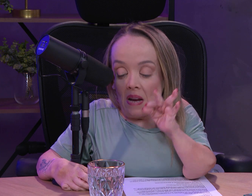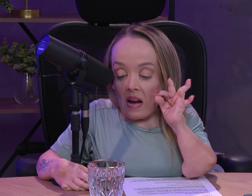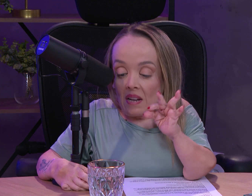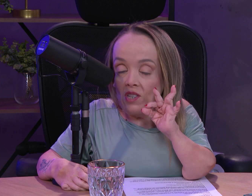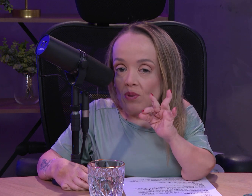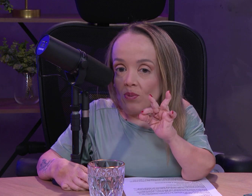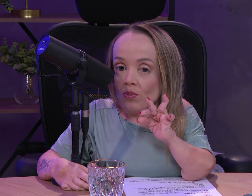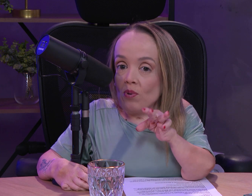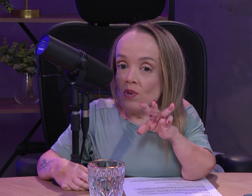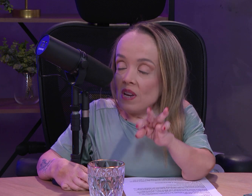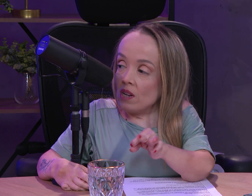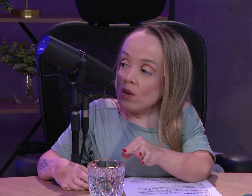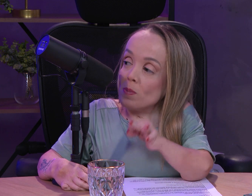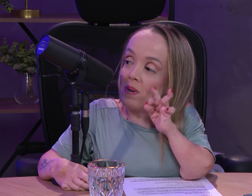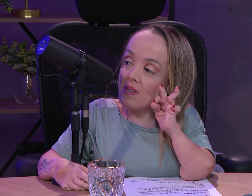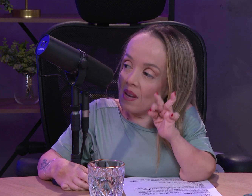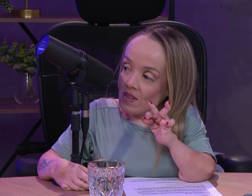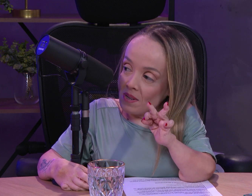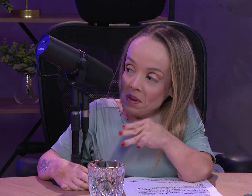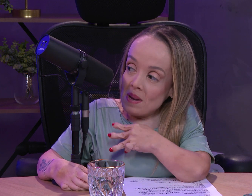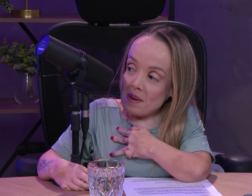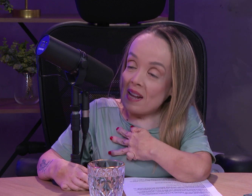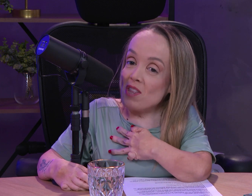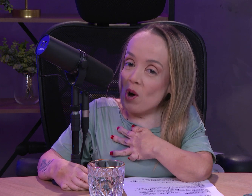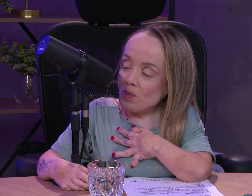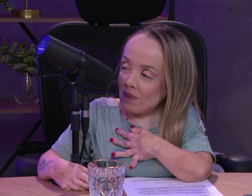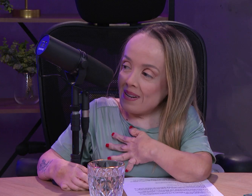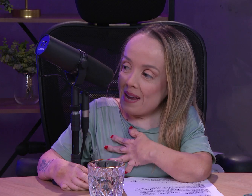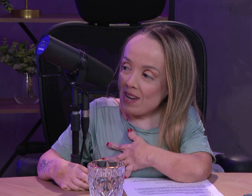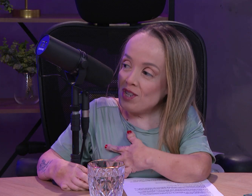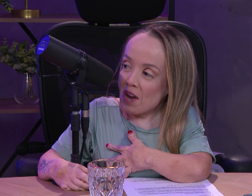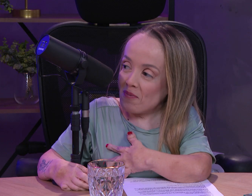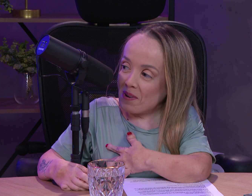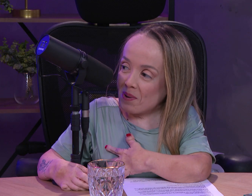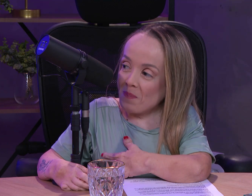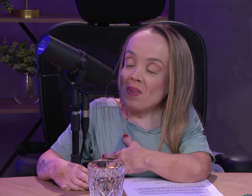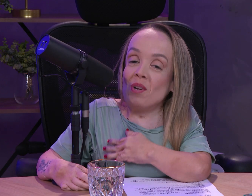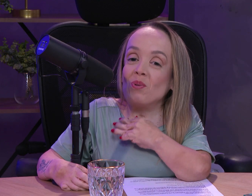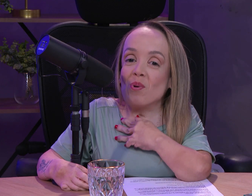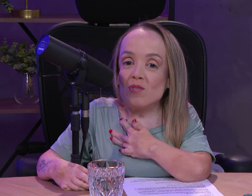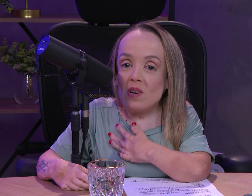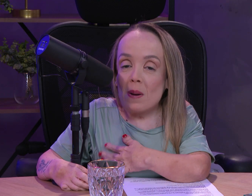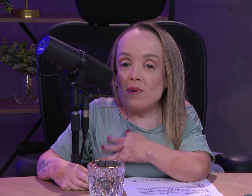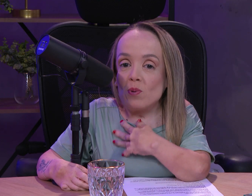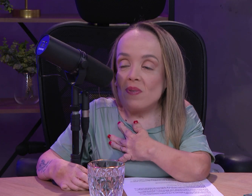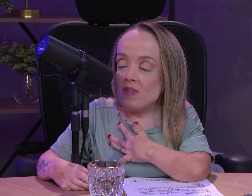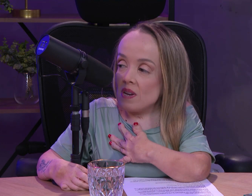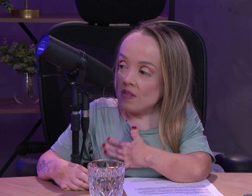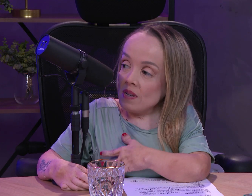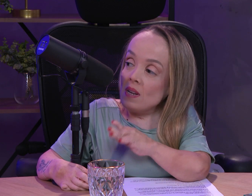Fatinha, além de tudo, hoje ela é nossa presidente, que ela é nossa porque né, ela é chefe agora do Conselho da